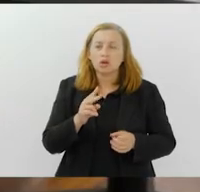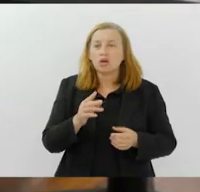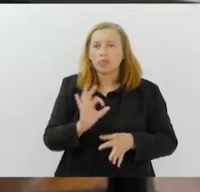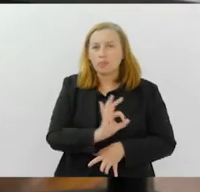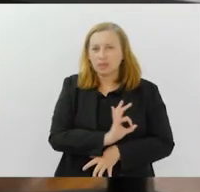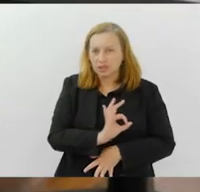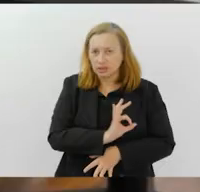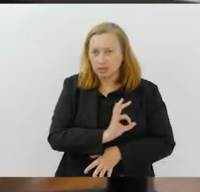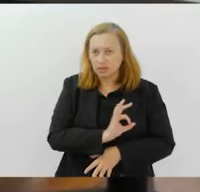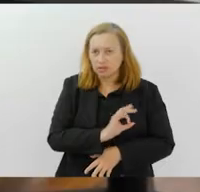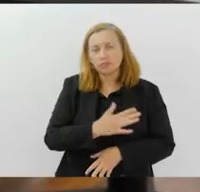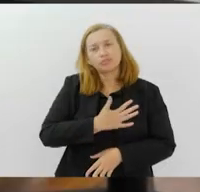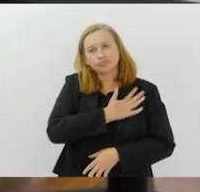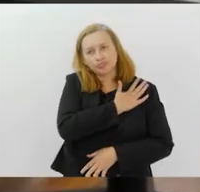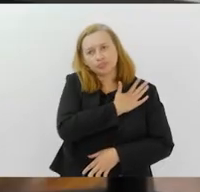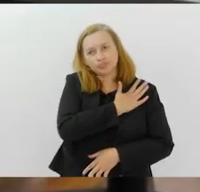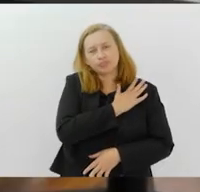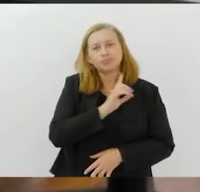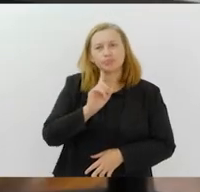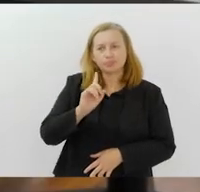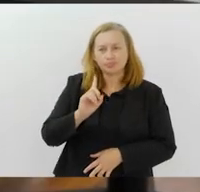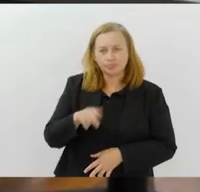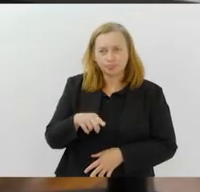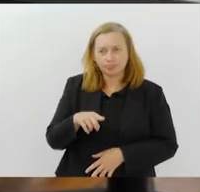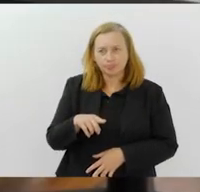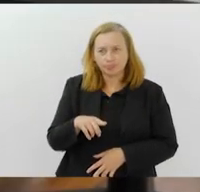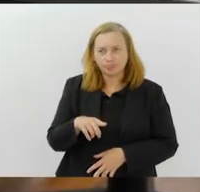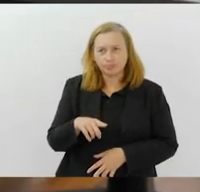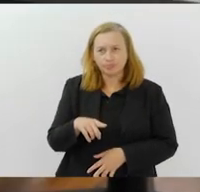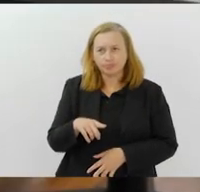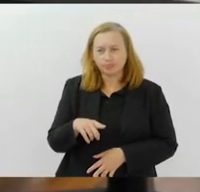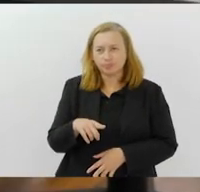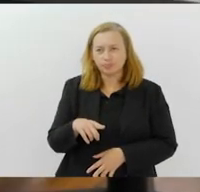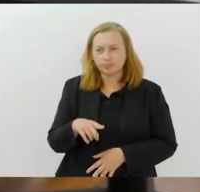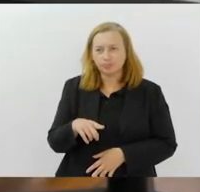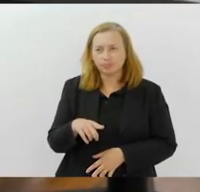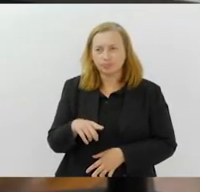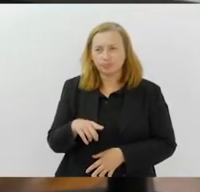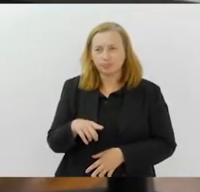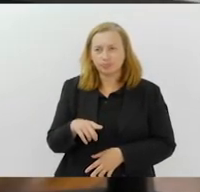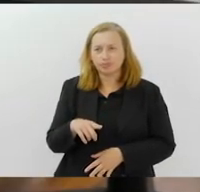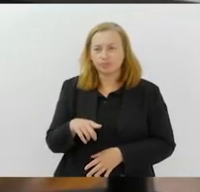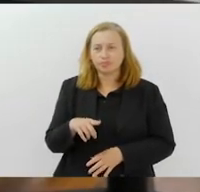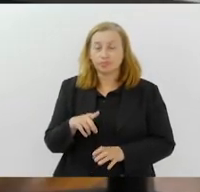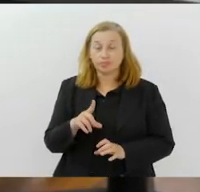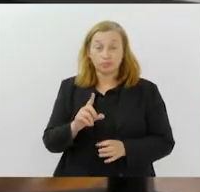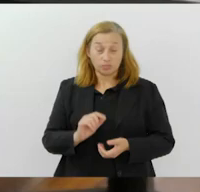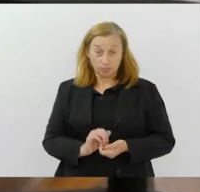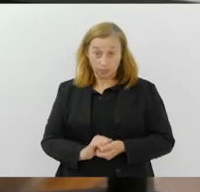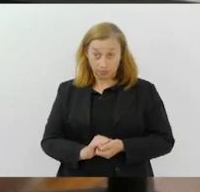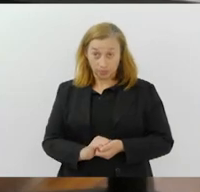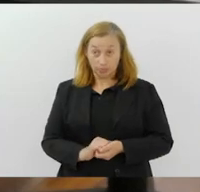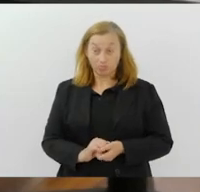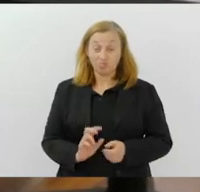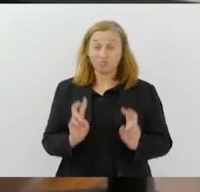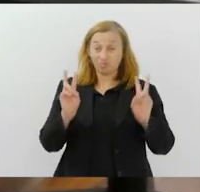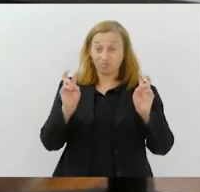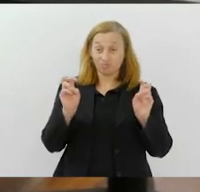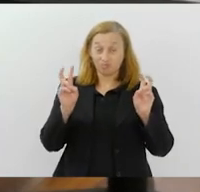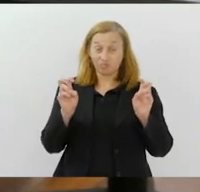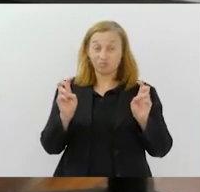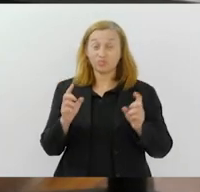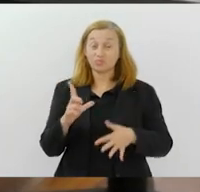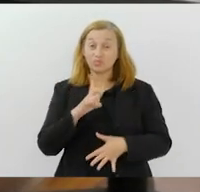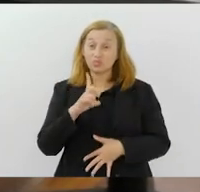militar é uma condição uma espécie de fonte empregatícia e nessa situação o que